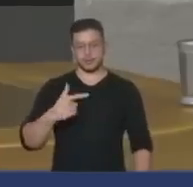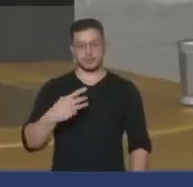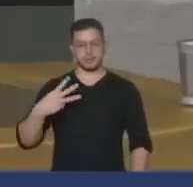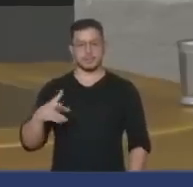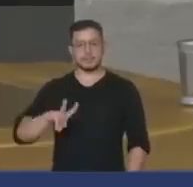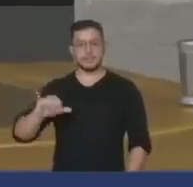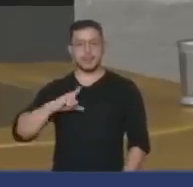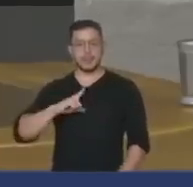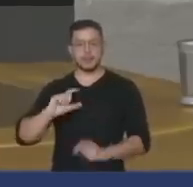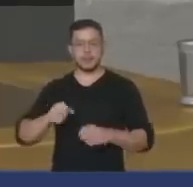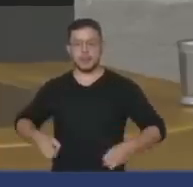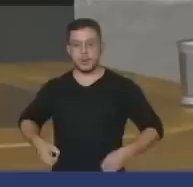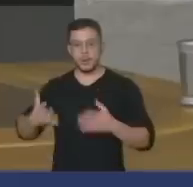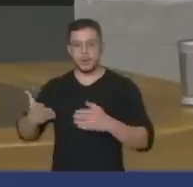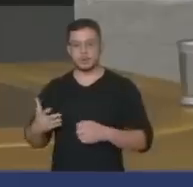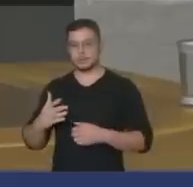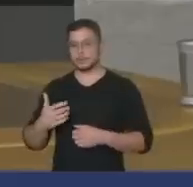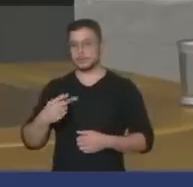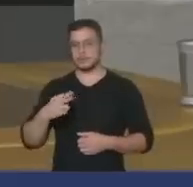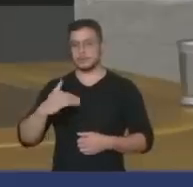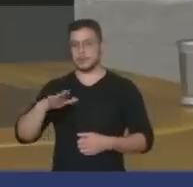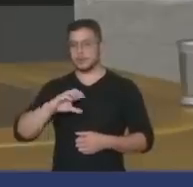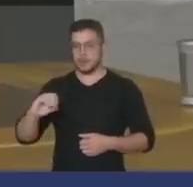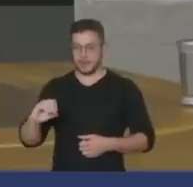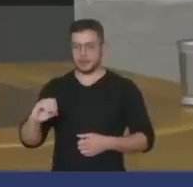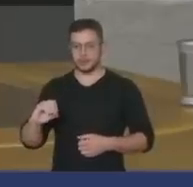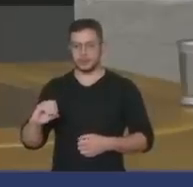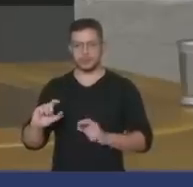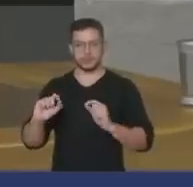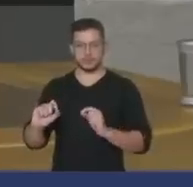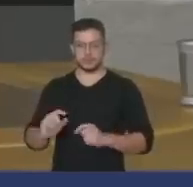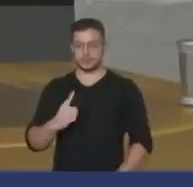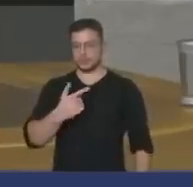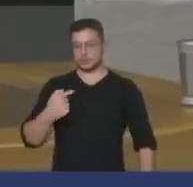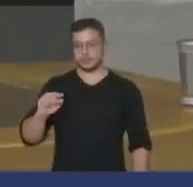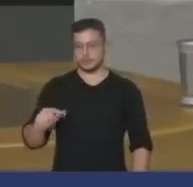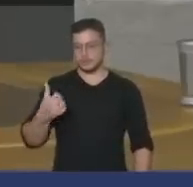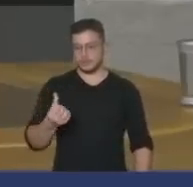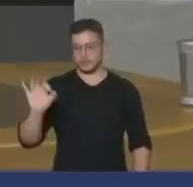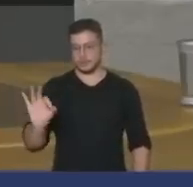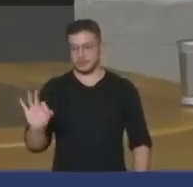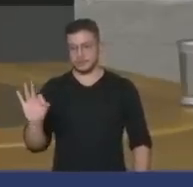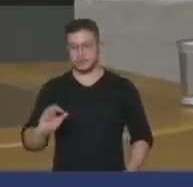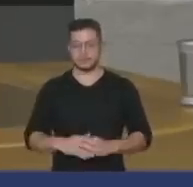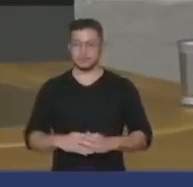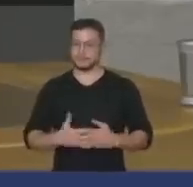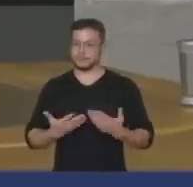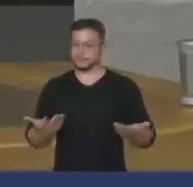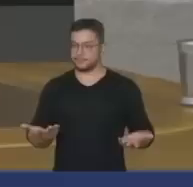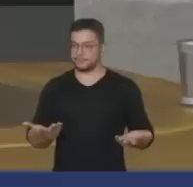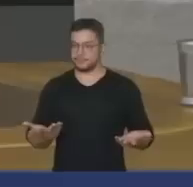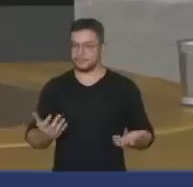2023 é uma despesa primária. Despesa primária é aquela toda que não é financeira. É de 17,6% do PIB.